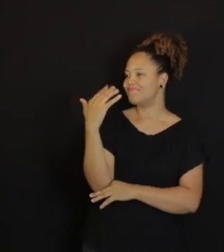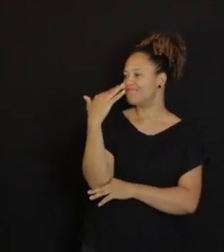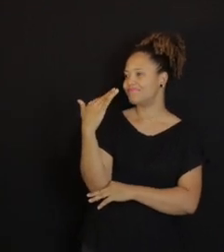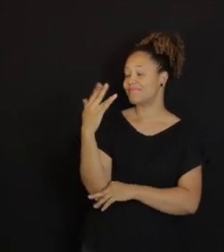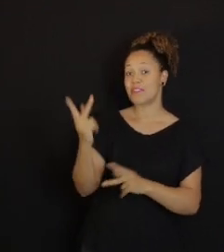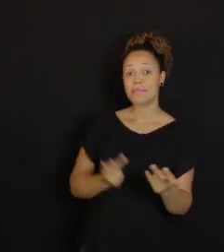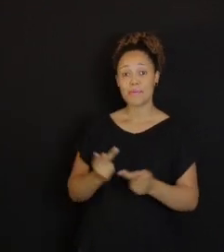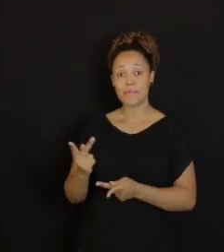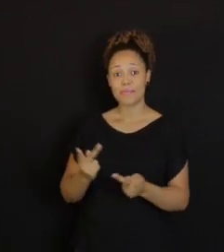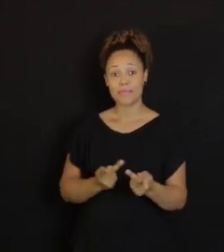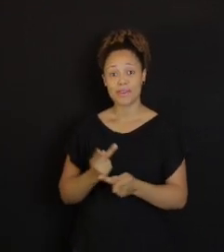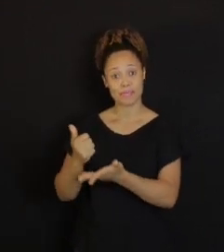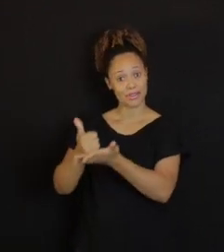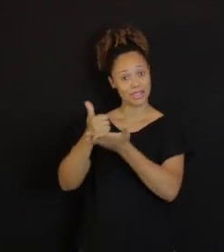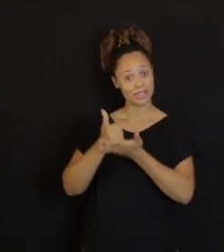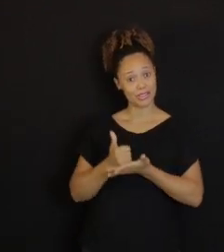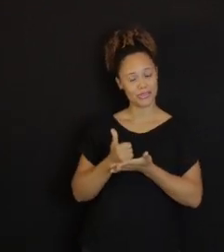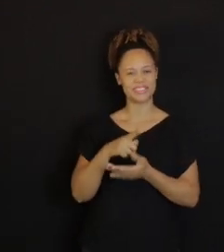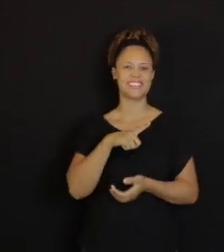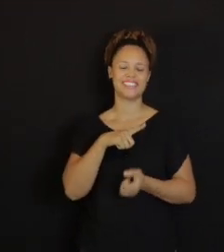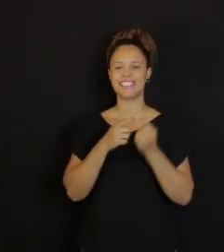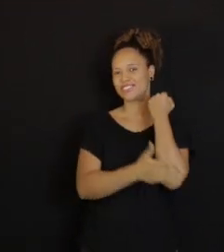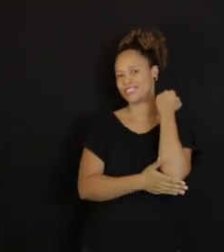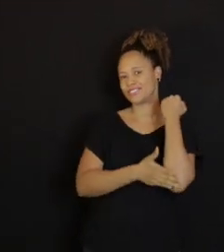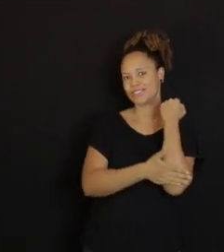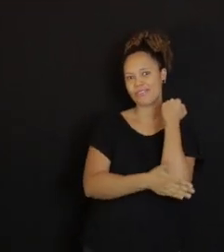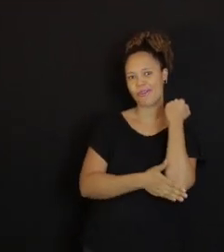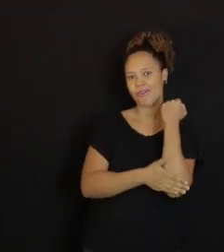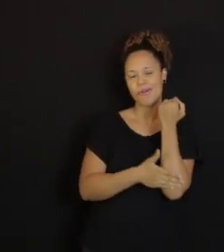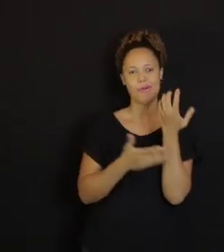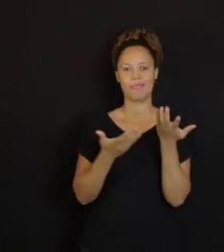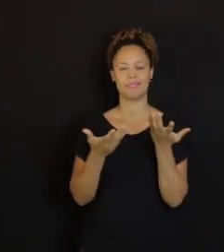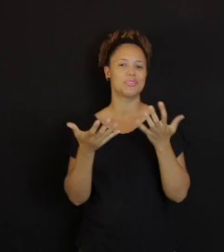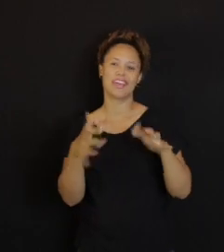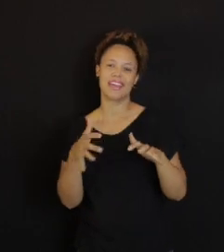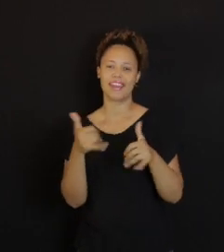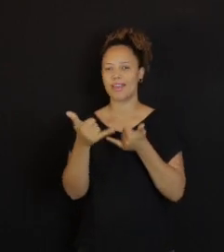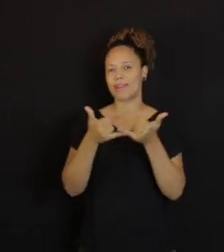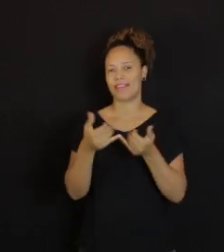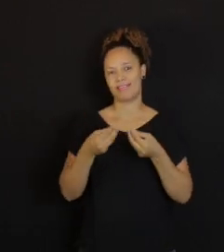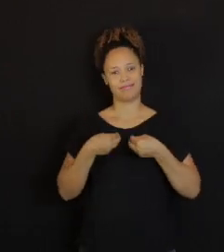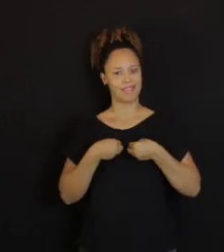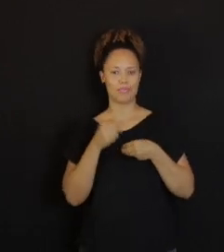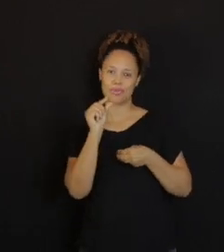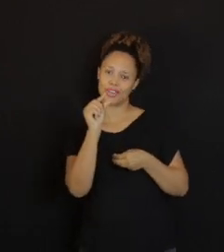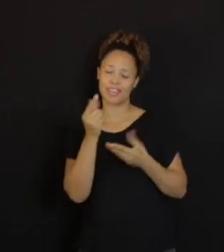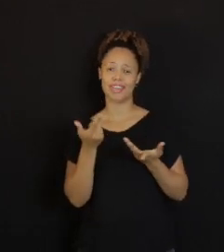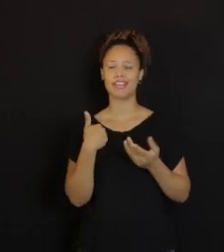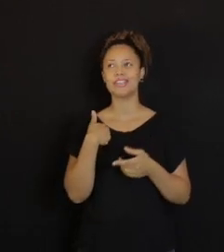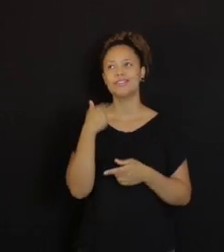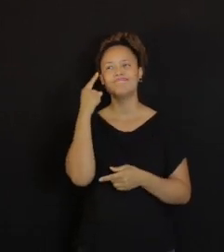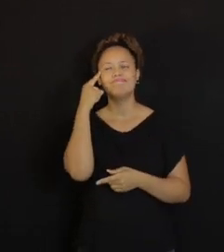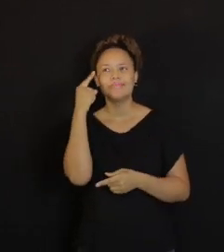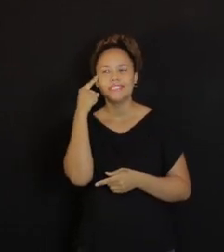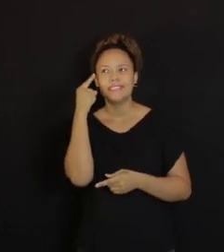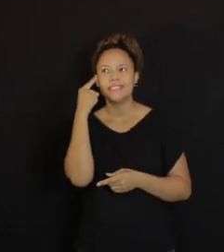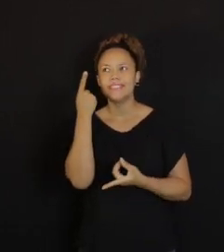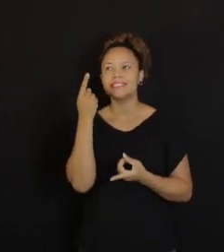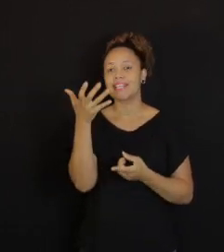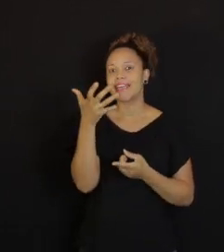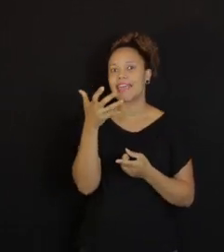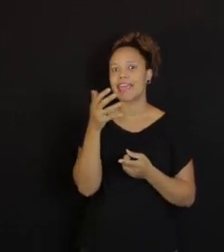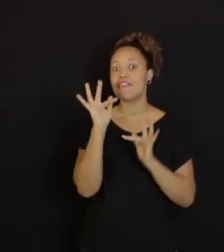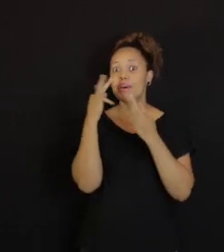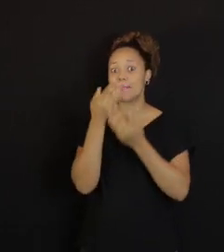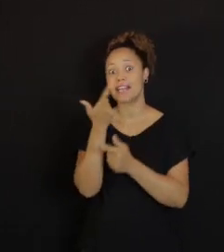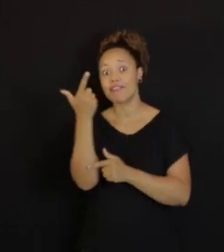meu primo que trouxe, ele tinha um certo ciúmes de ficar deixando tocar. E eu fiquei aguardando quando o pessoal voltasse para Aparecida